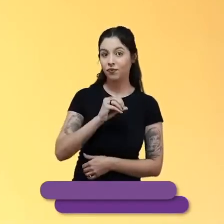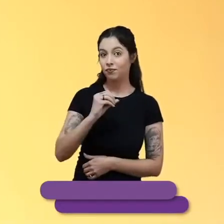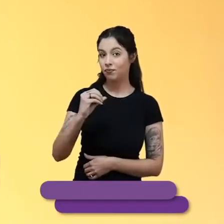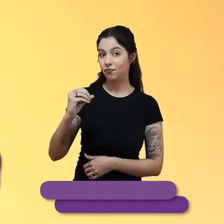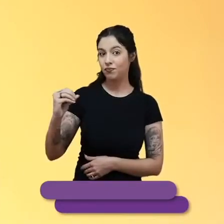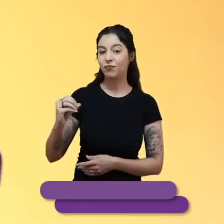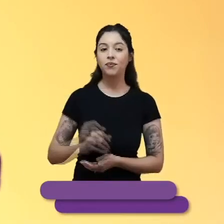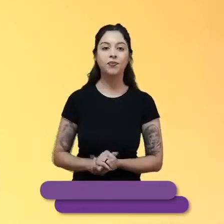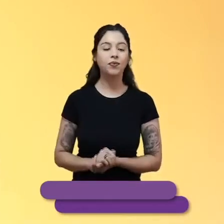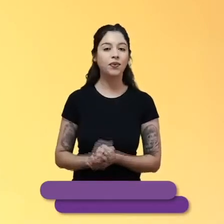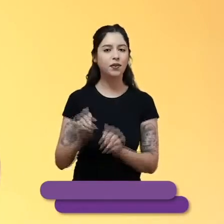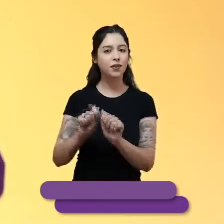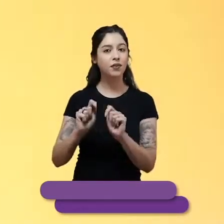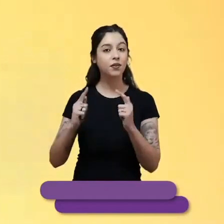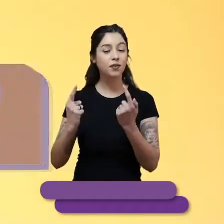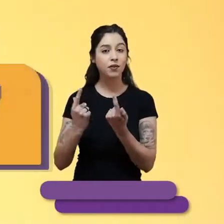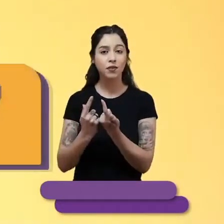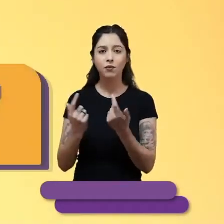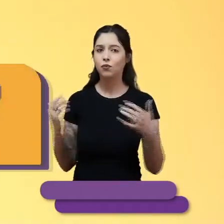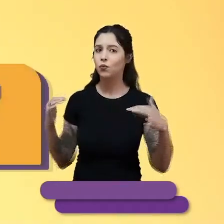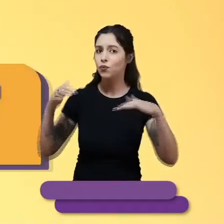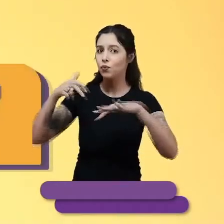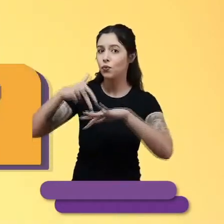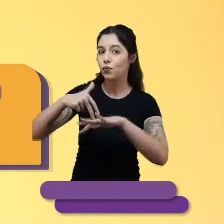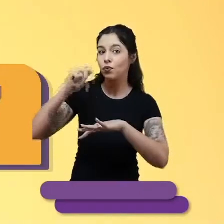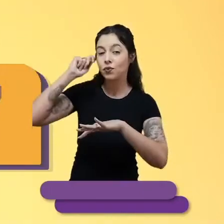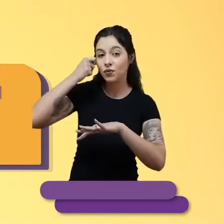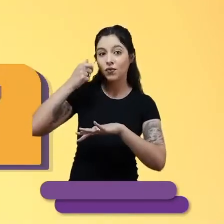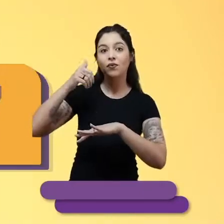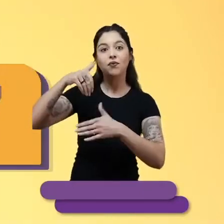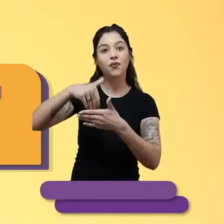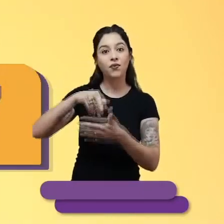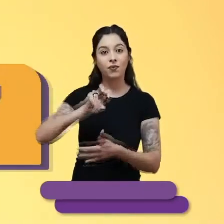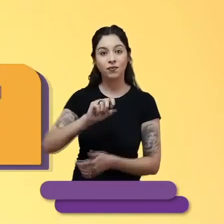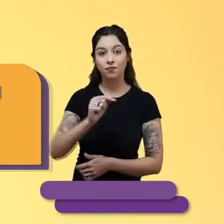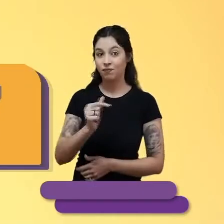Genro, 50000. Para enegrecer a Assembleia, Alice,